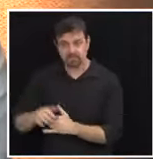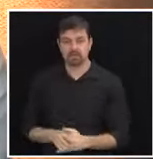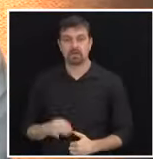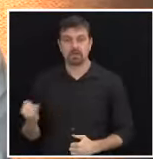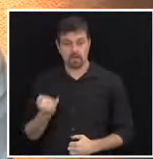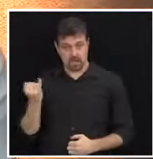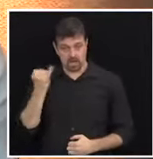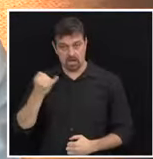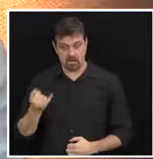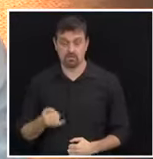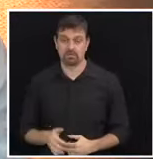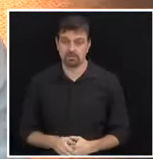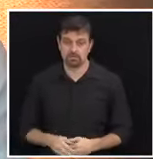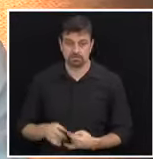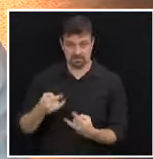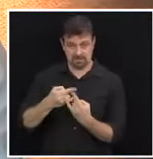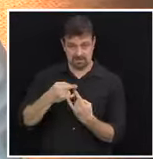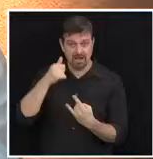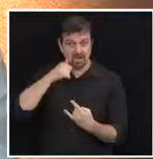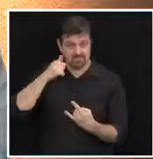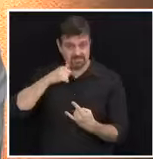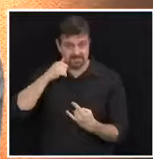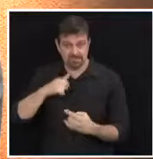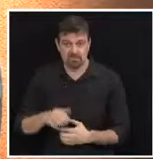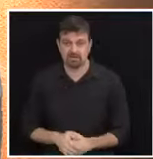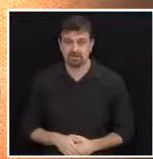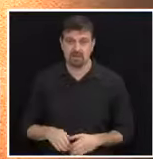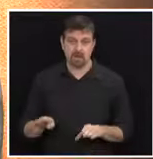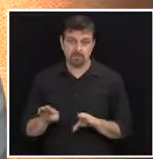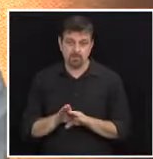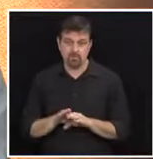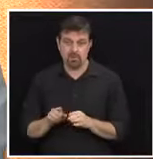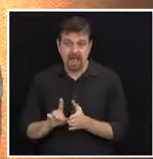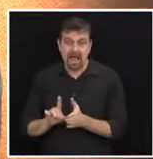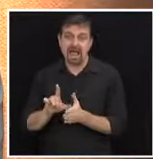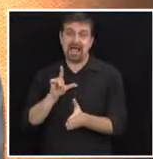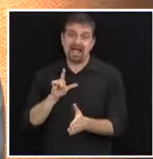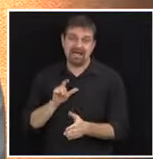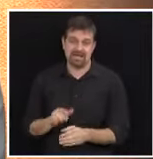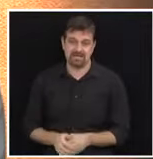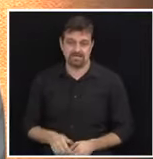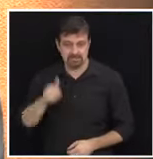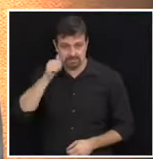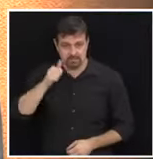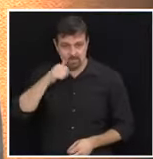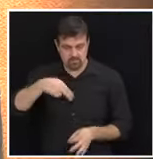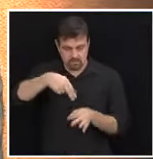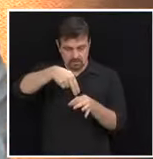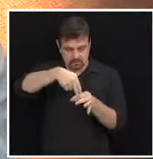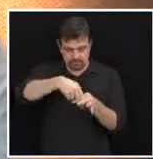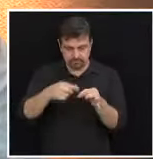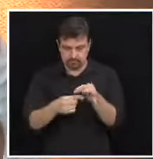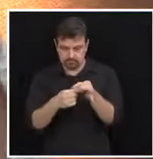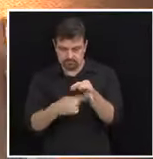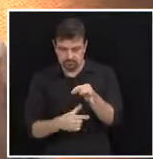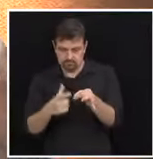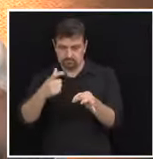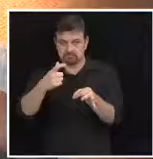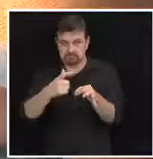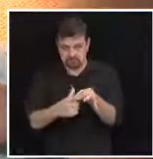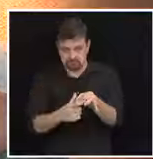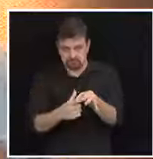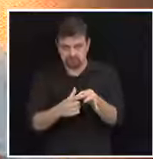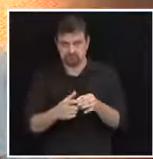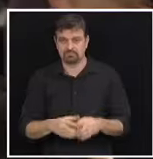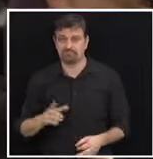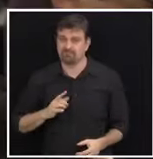ele também tem a vantagem que ele pode ser colocado 1 ou 2 horas antes da relação sexual. Mas a